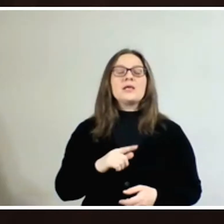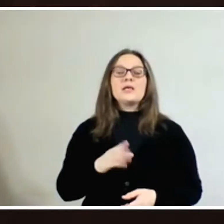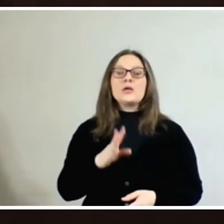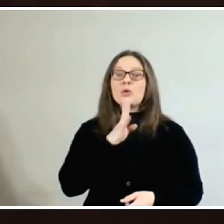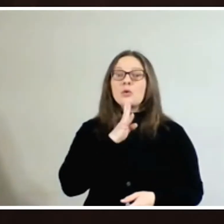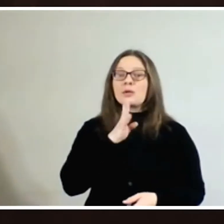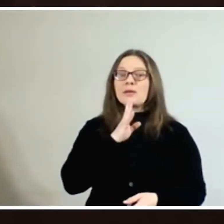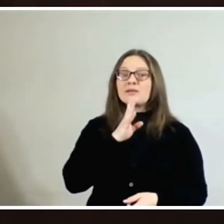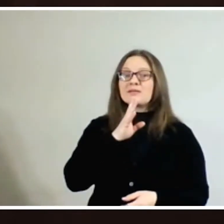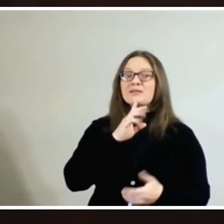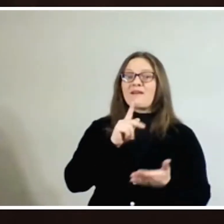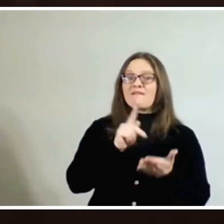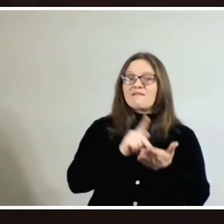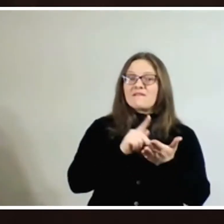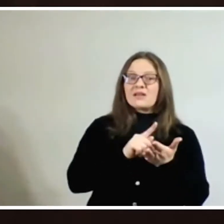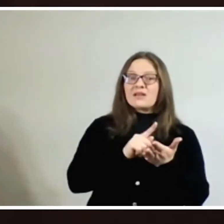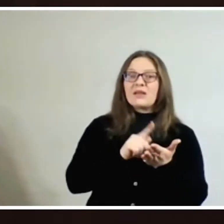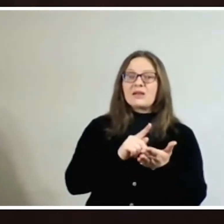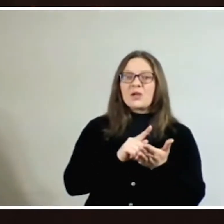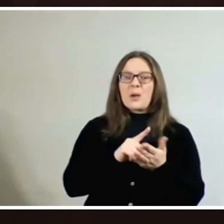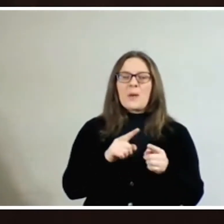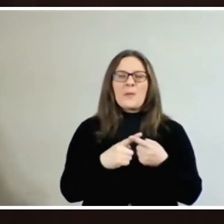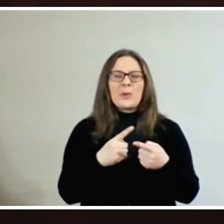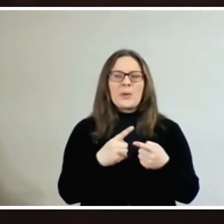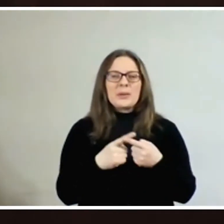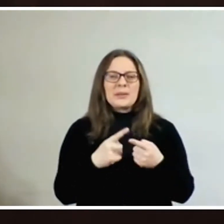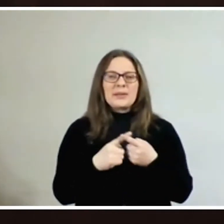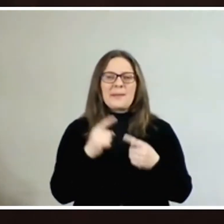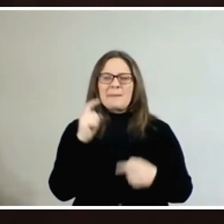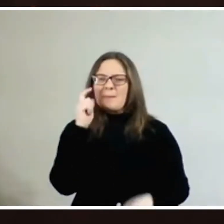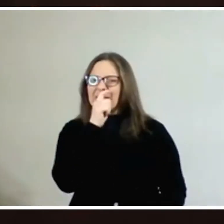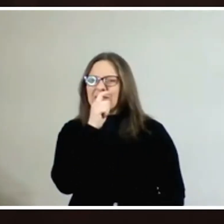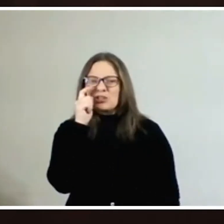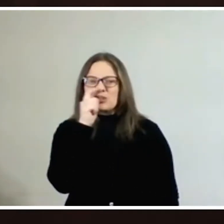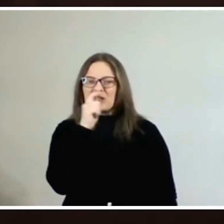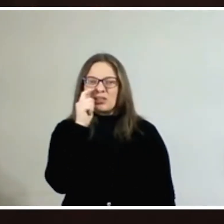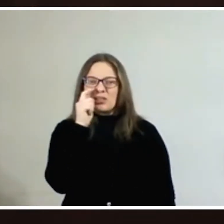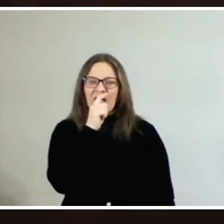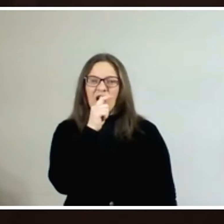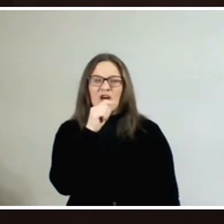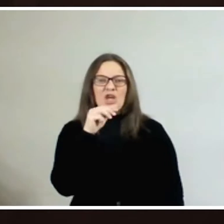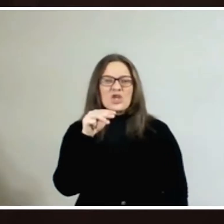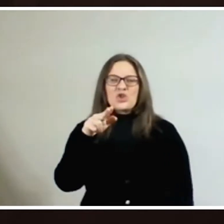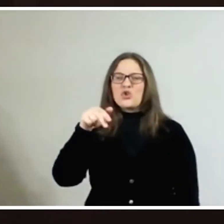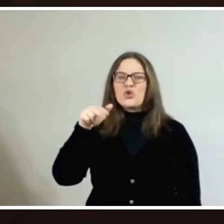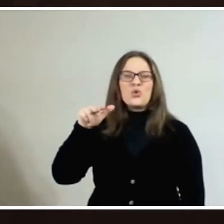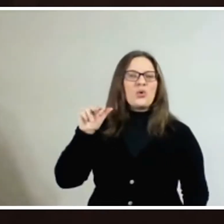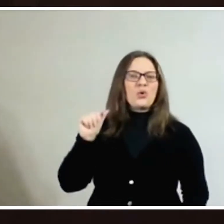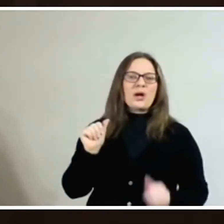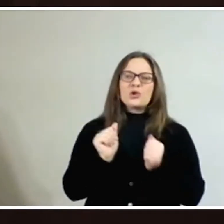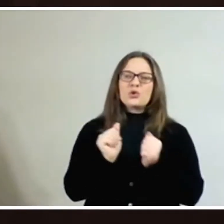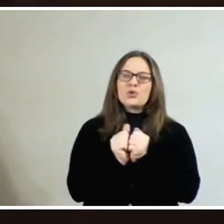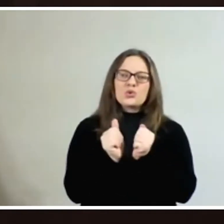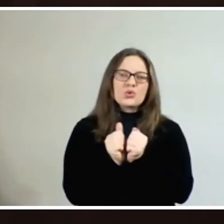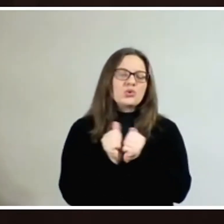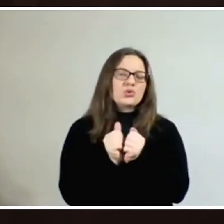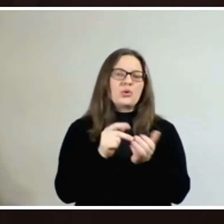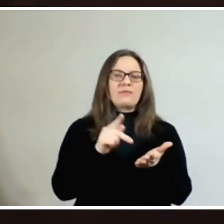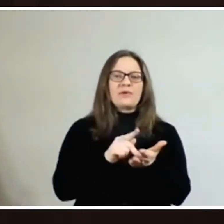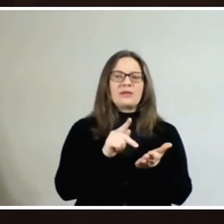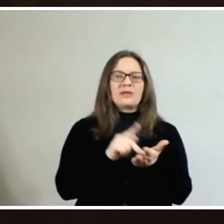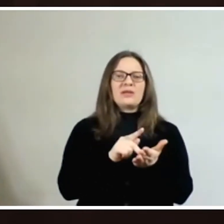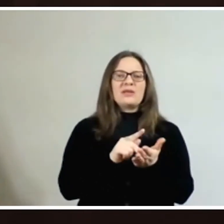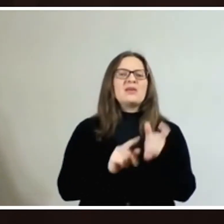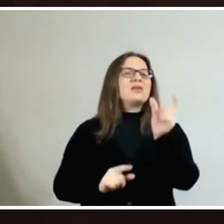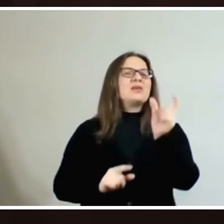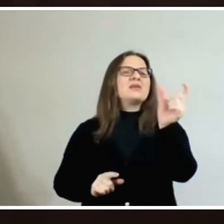porque mentira alguma jamais procede da verdade. Quem é o mentiroso, senão aquele que nega que Jesus